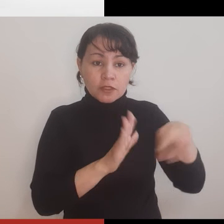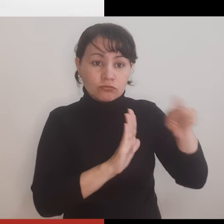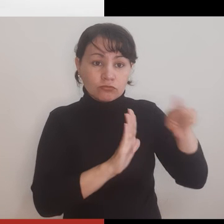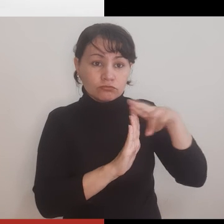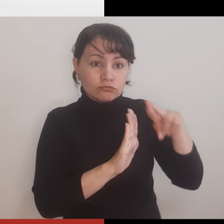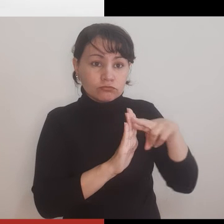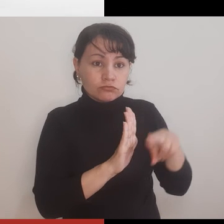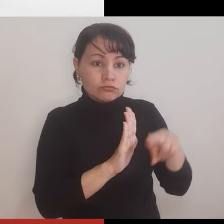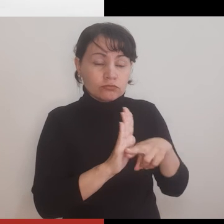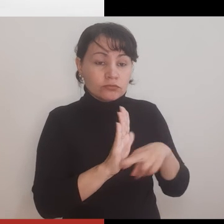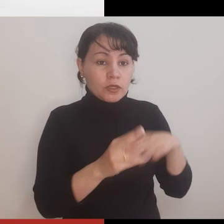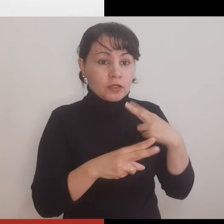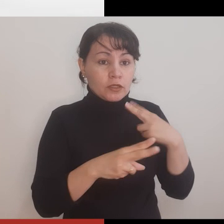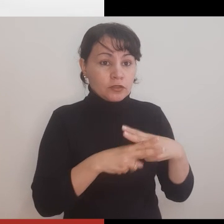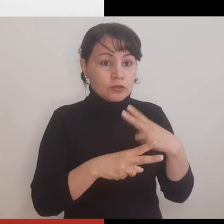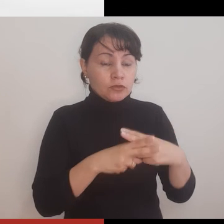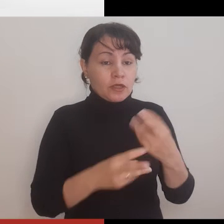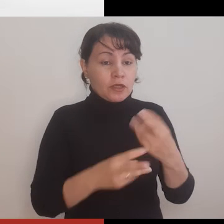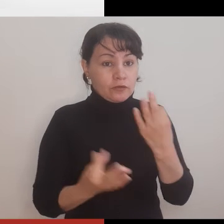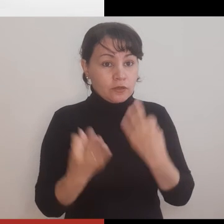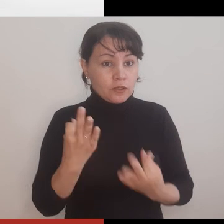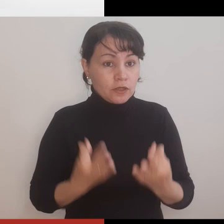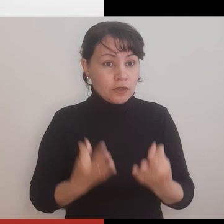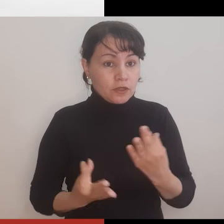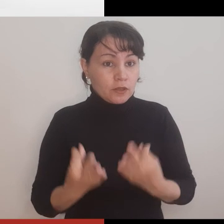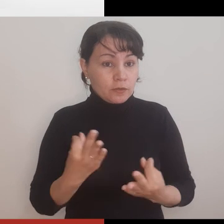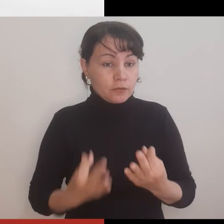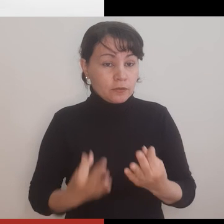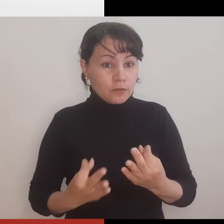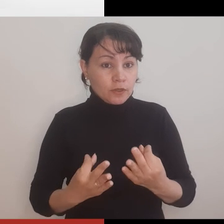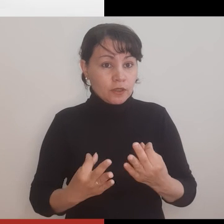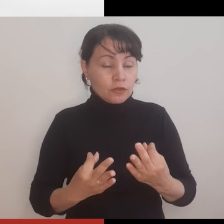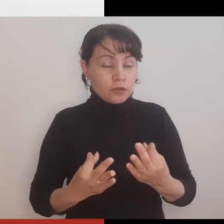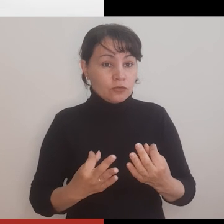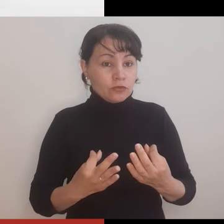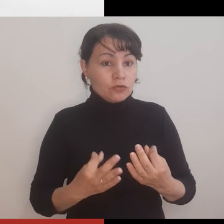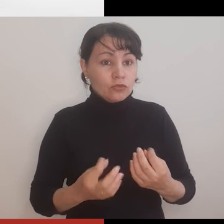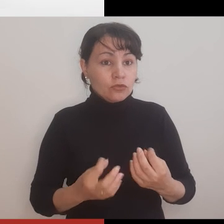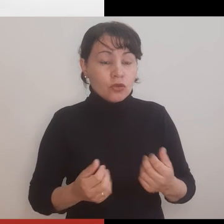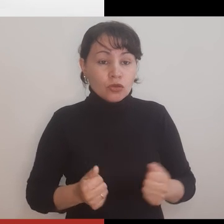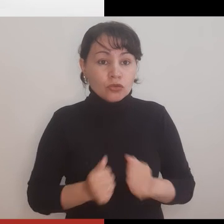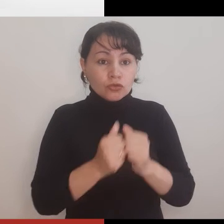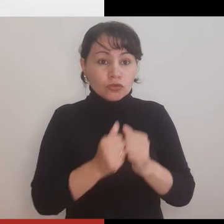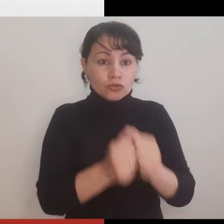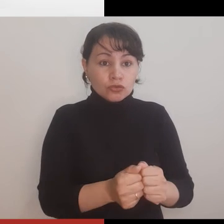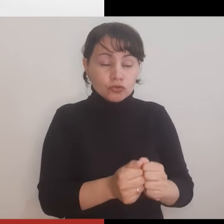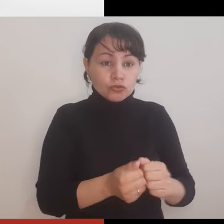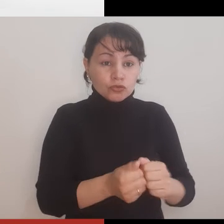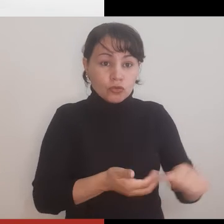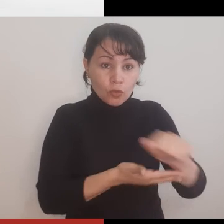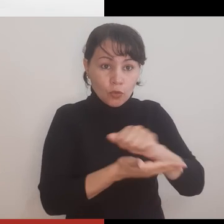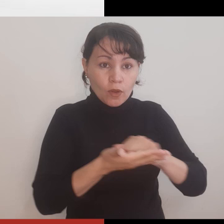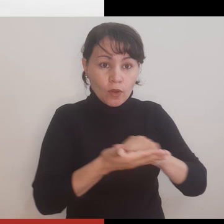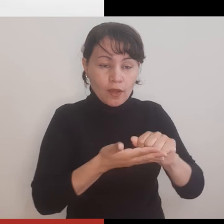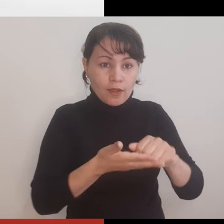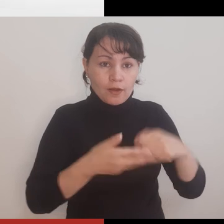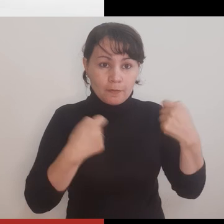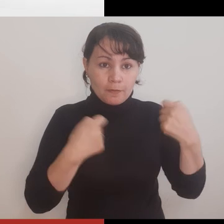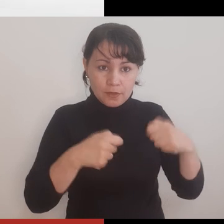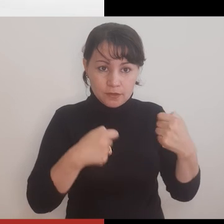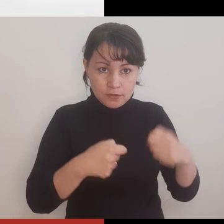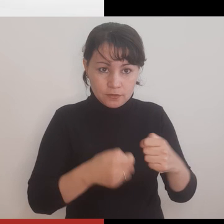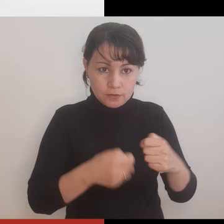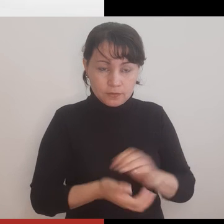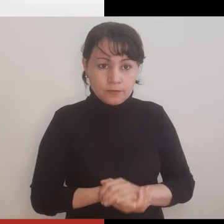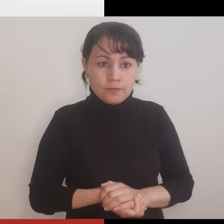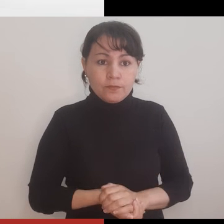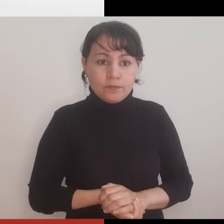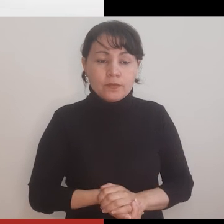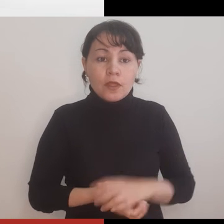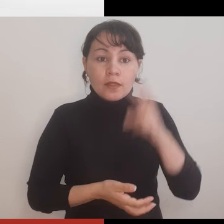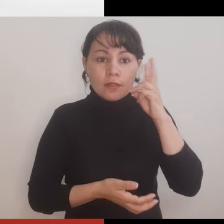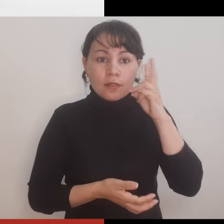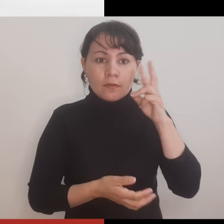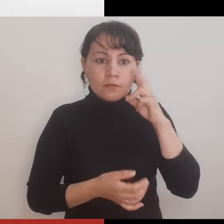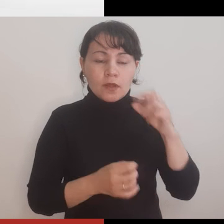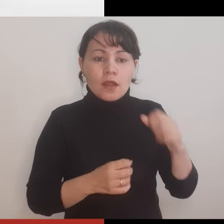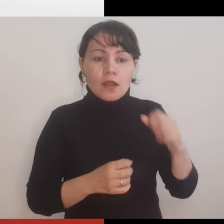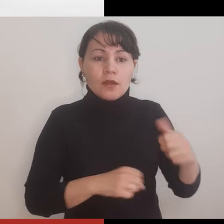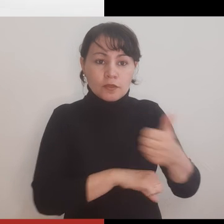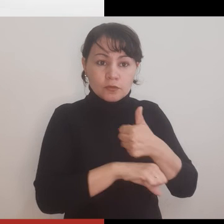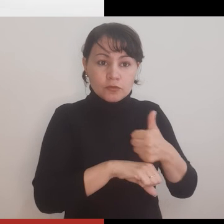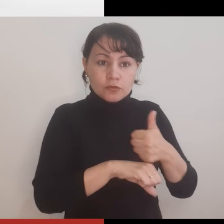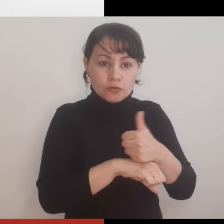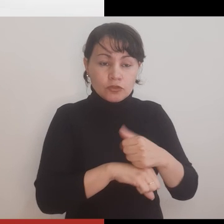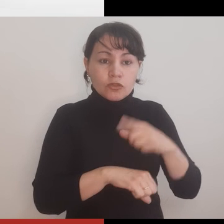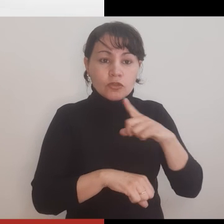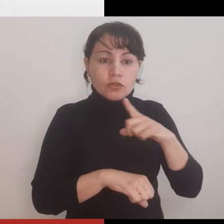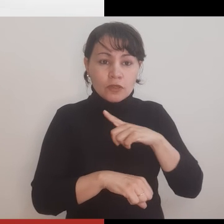protocolos de cuidado e tratamento de acordo com a necessidade daquele setor. Lembrar que esses profissionais possuem